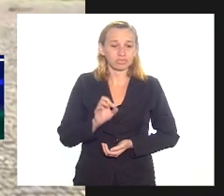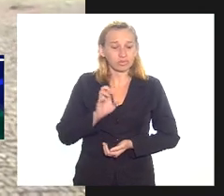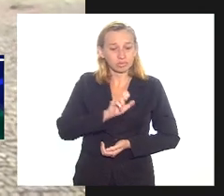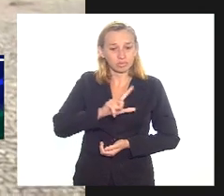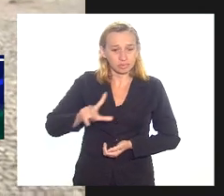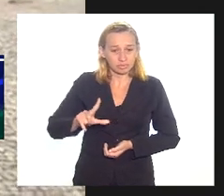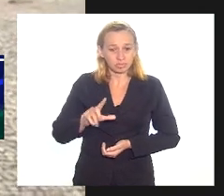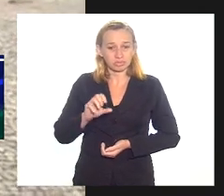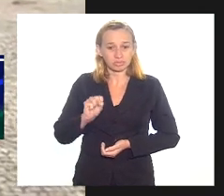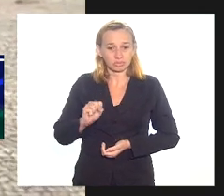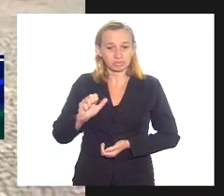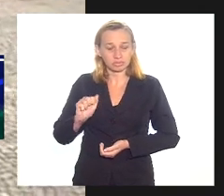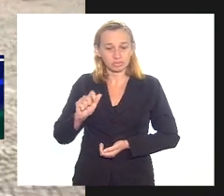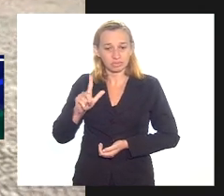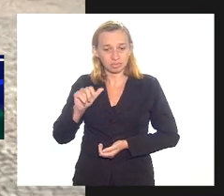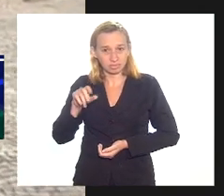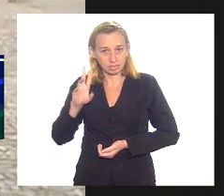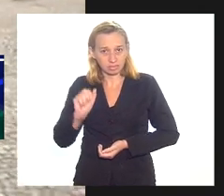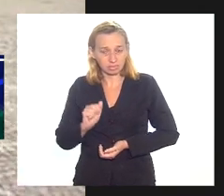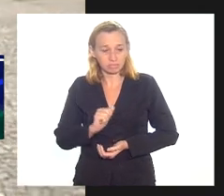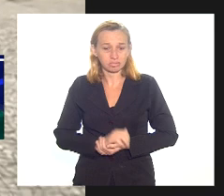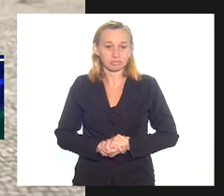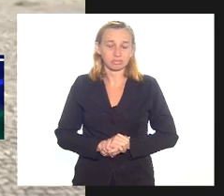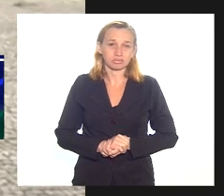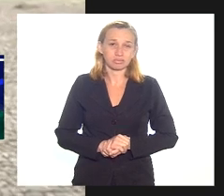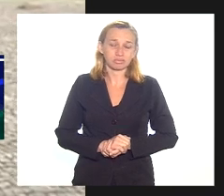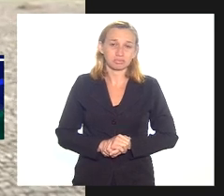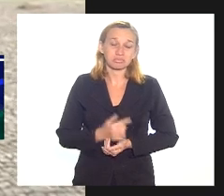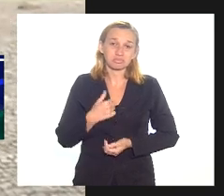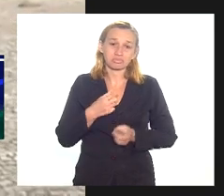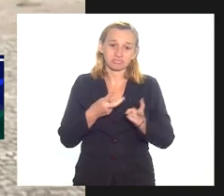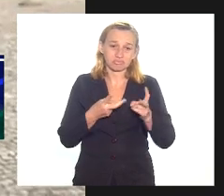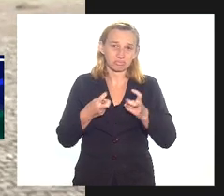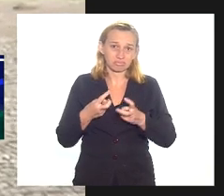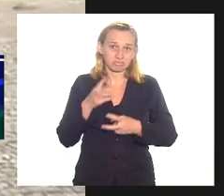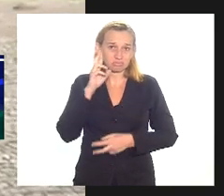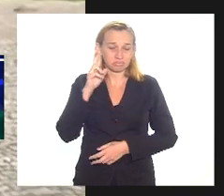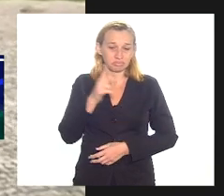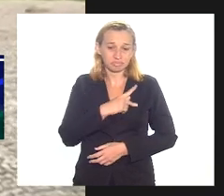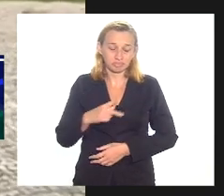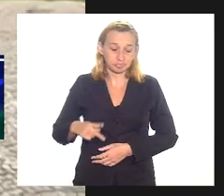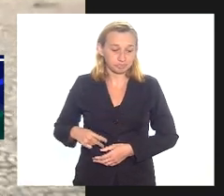Salema. E eu não percebi, senhora presidente, em